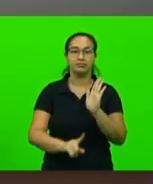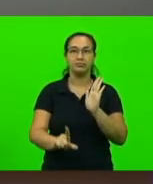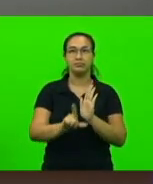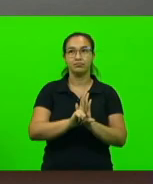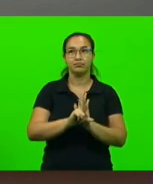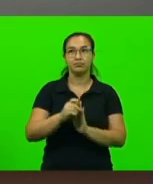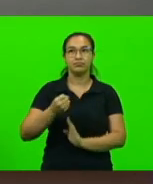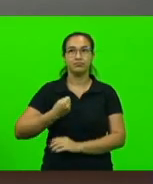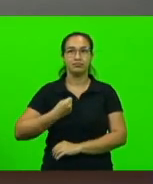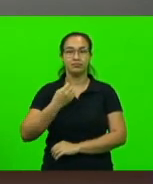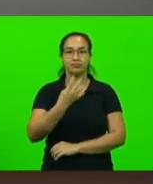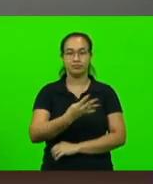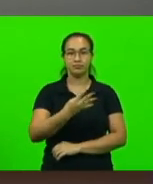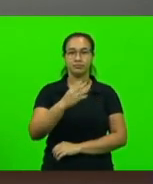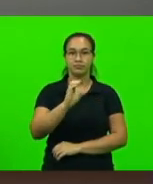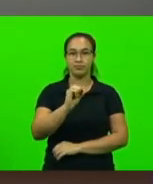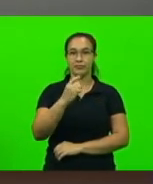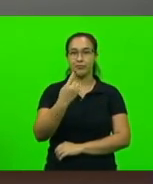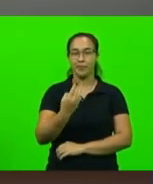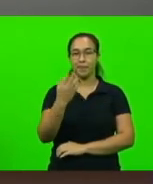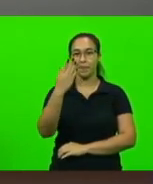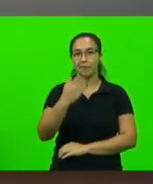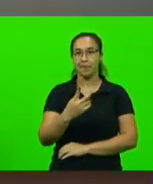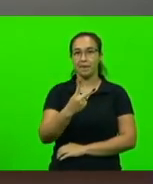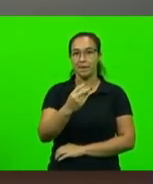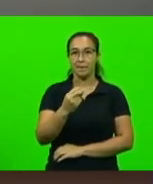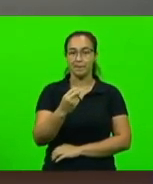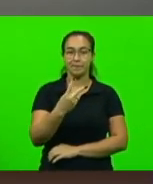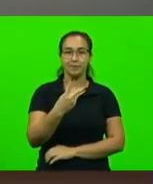leis 401/21 e